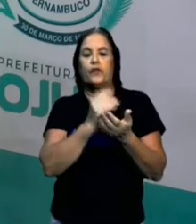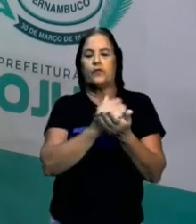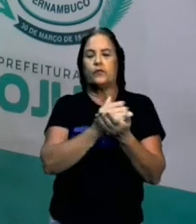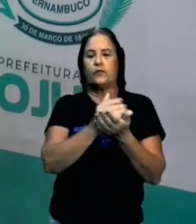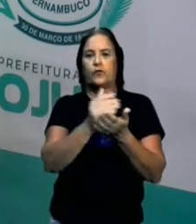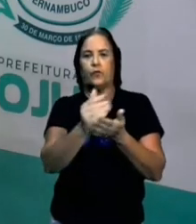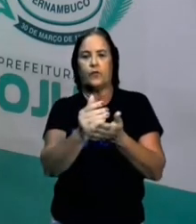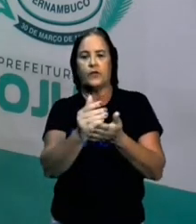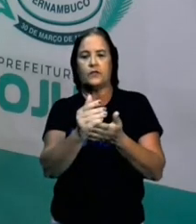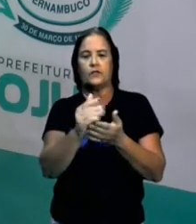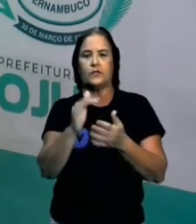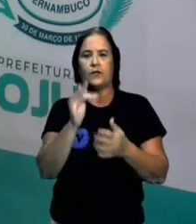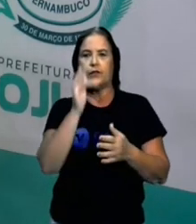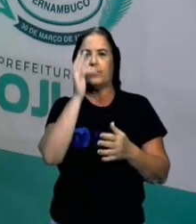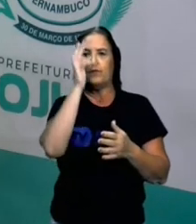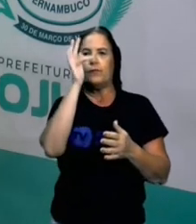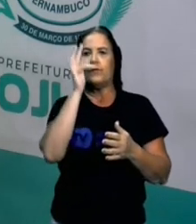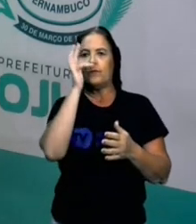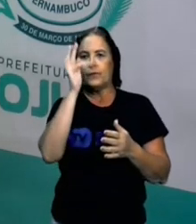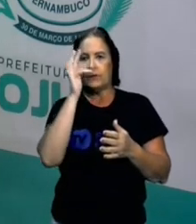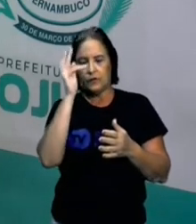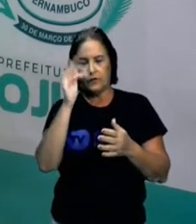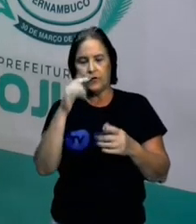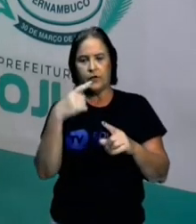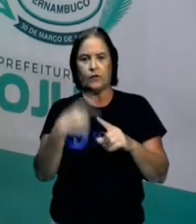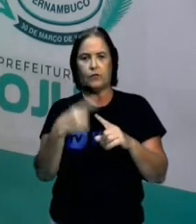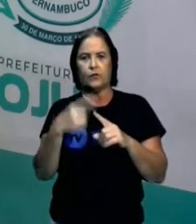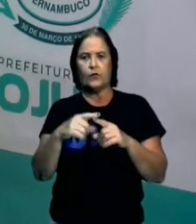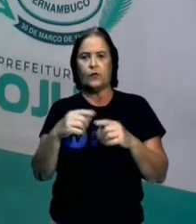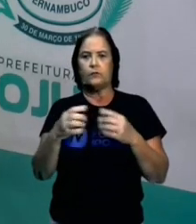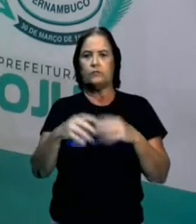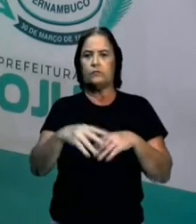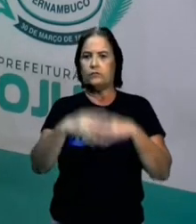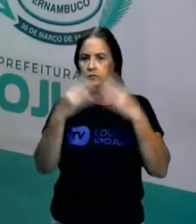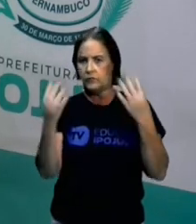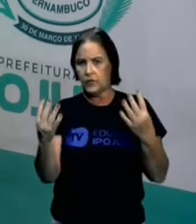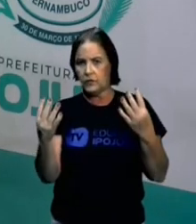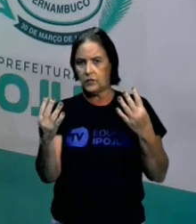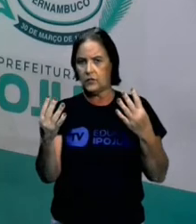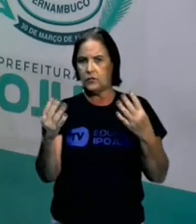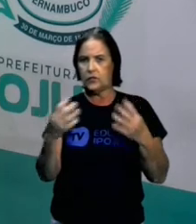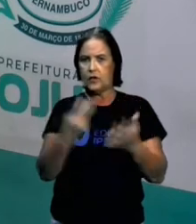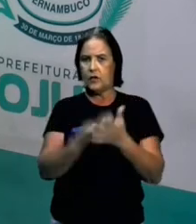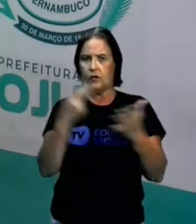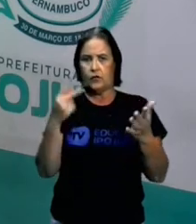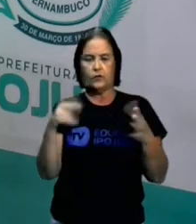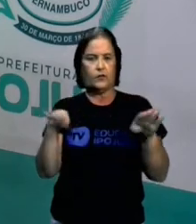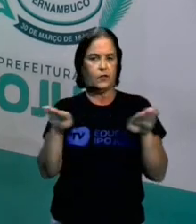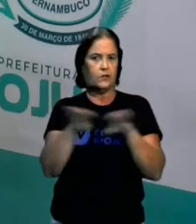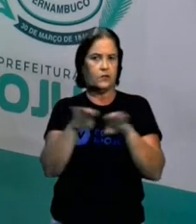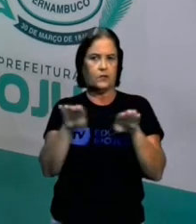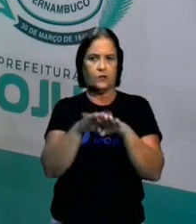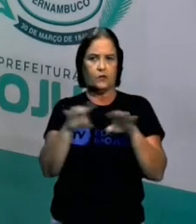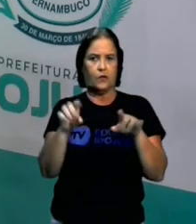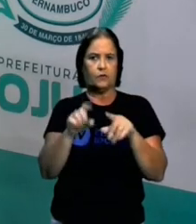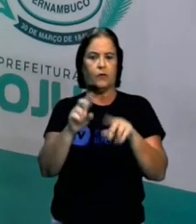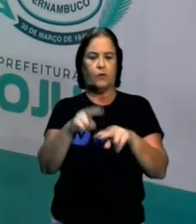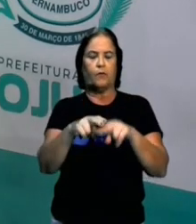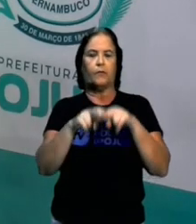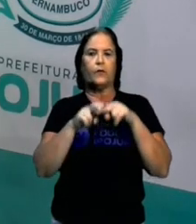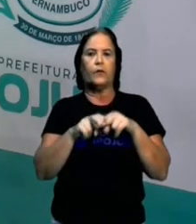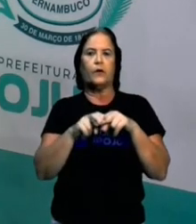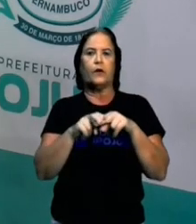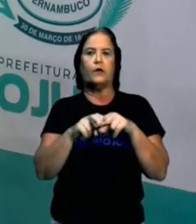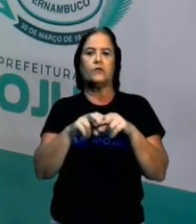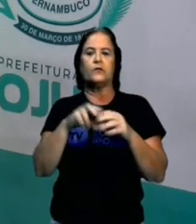porque as estações do ano, elas não se comportam da mesma forma nos dois hemisférios por conta da inclinação